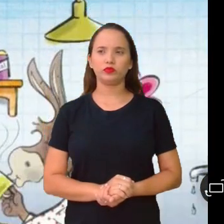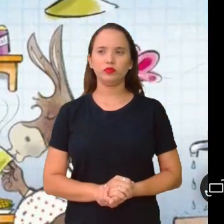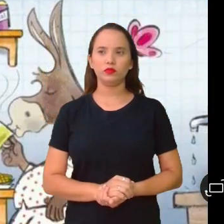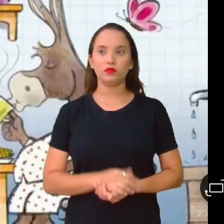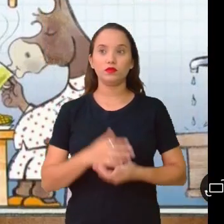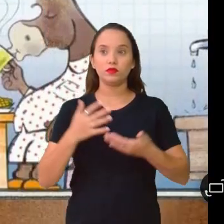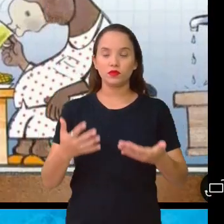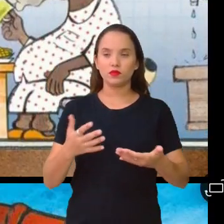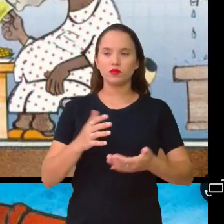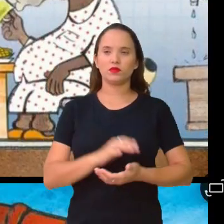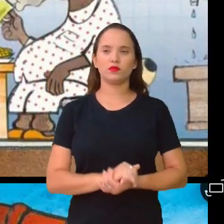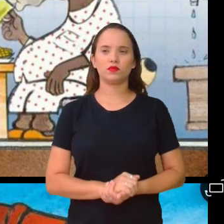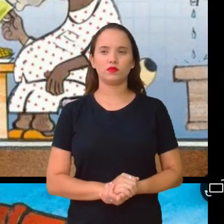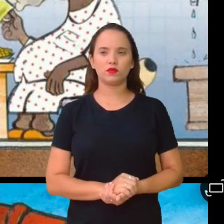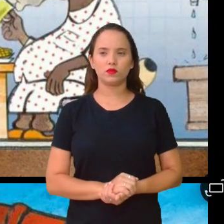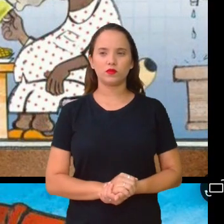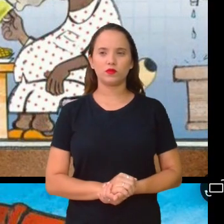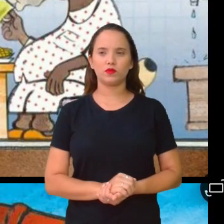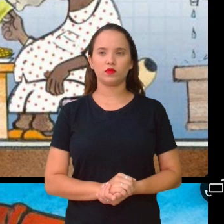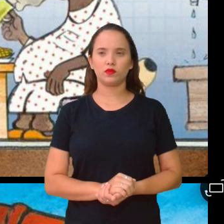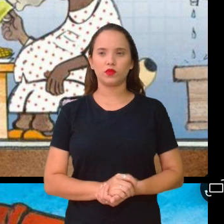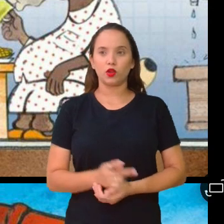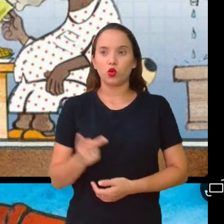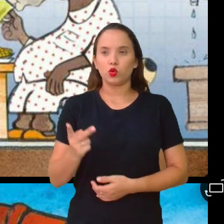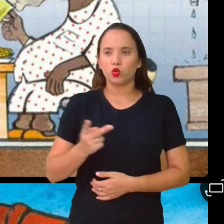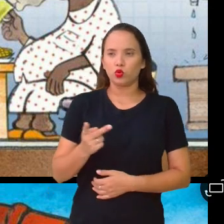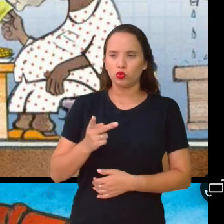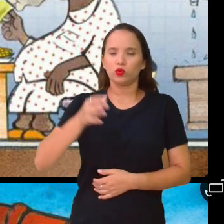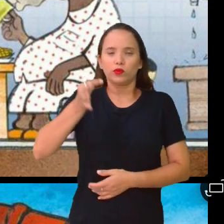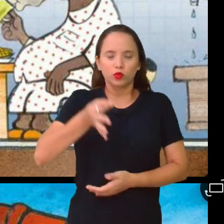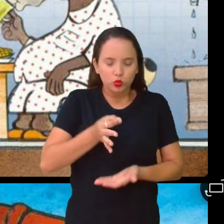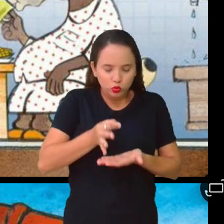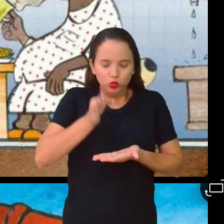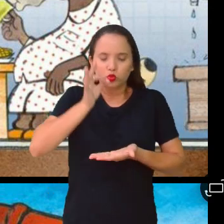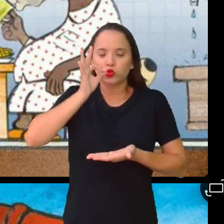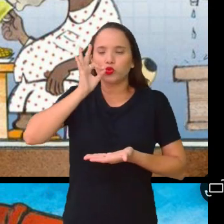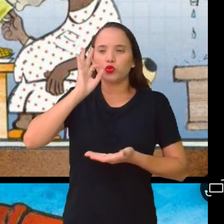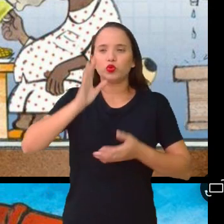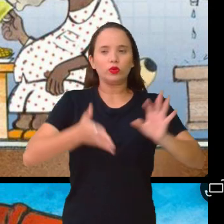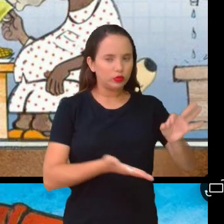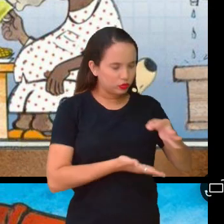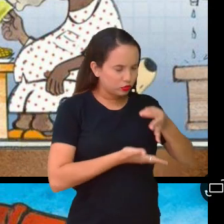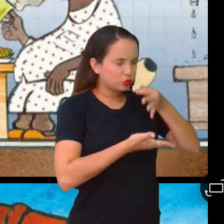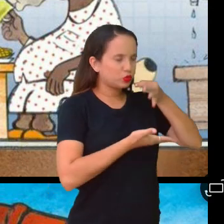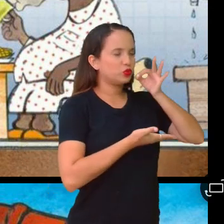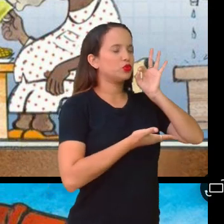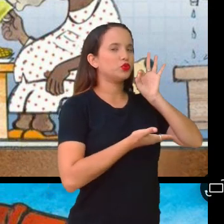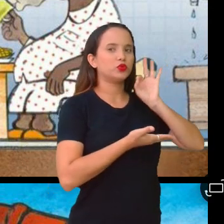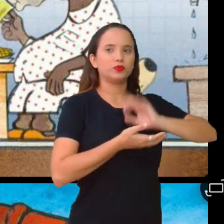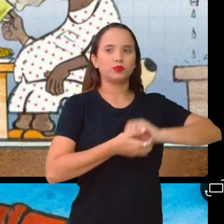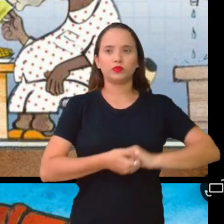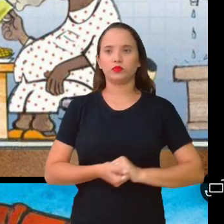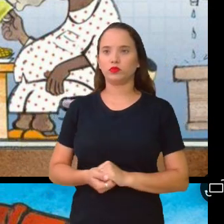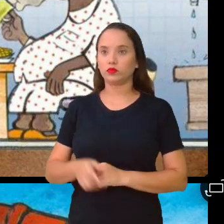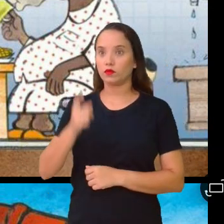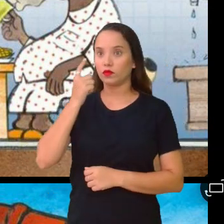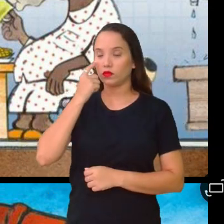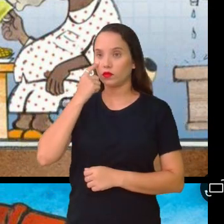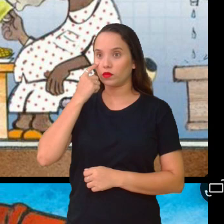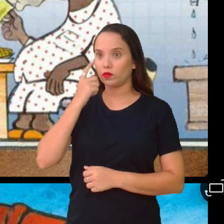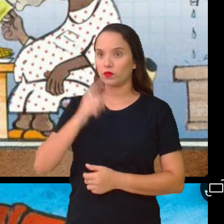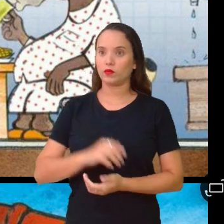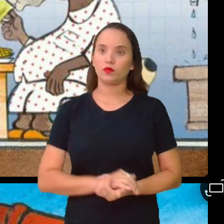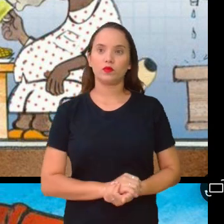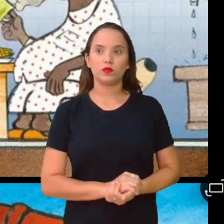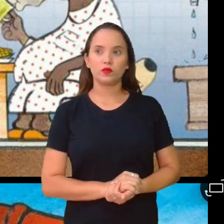dois? Muito bem. Depois, eles foram tomar café. Observe aí o camelo, olha, a água dele já parou de